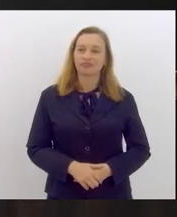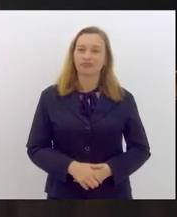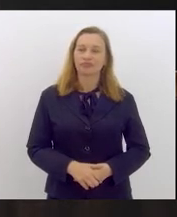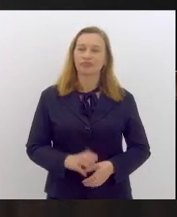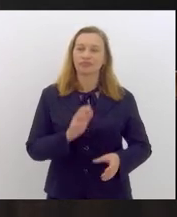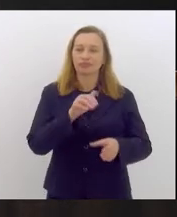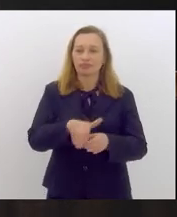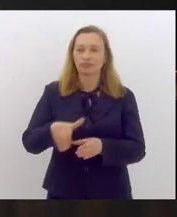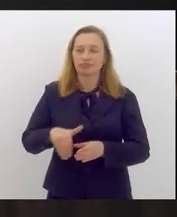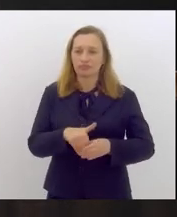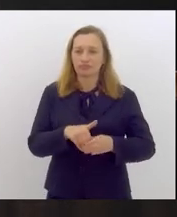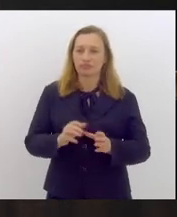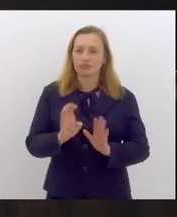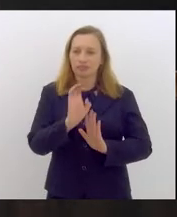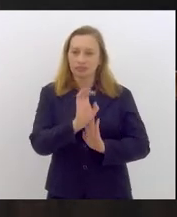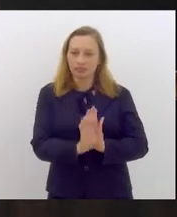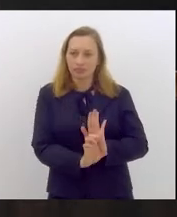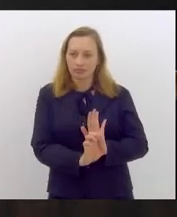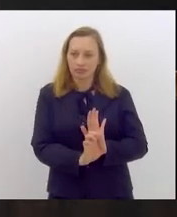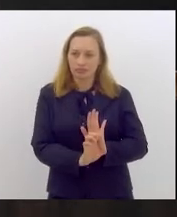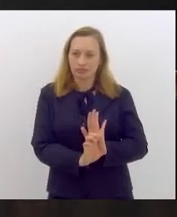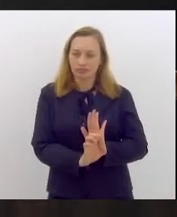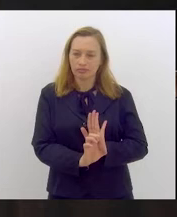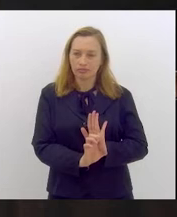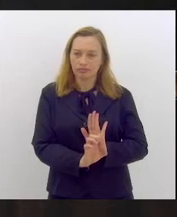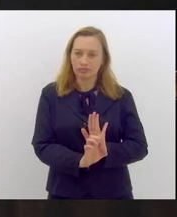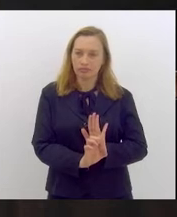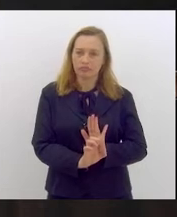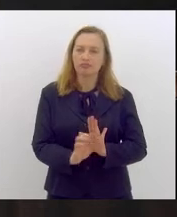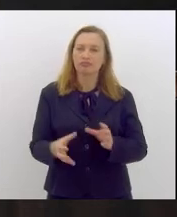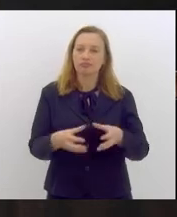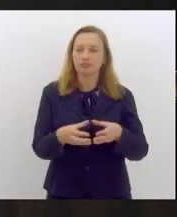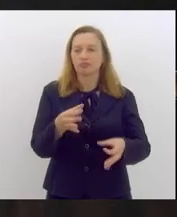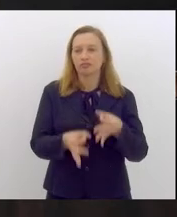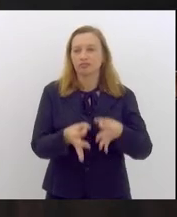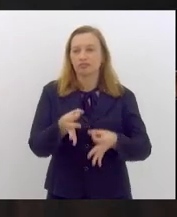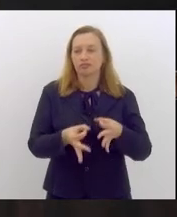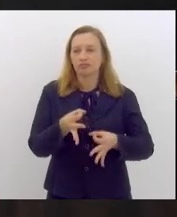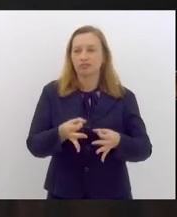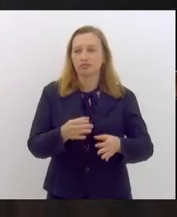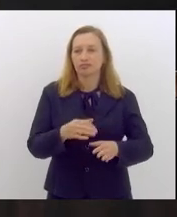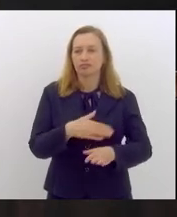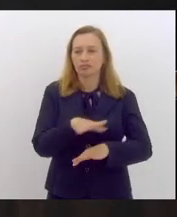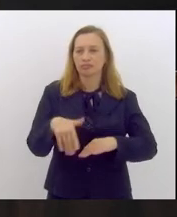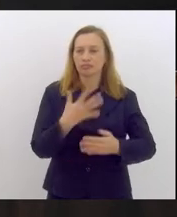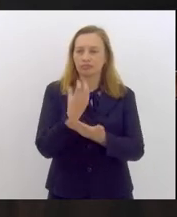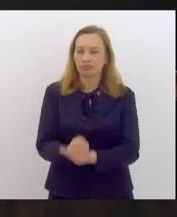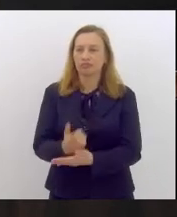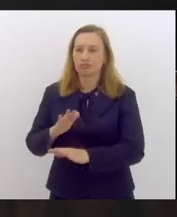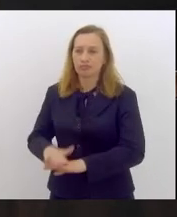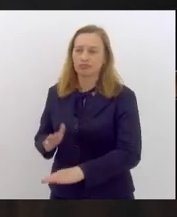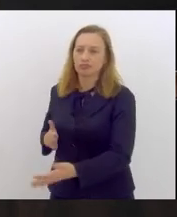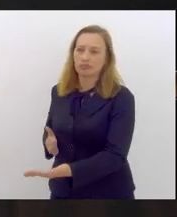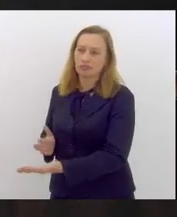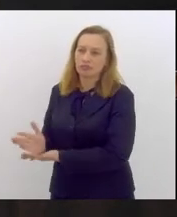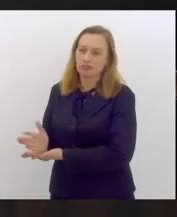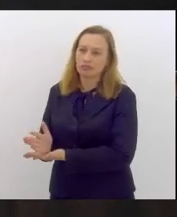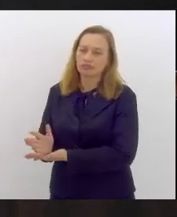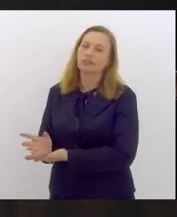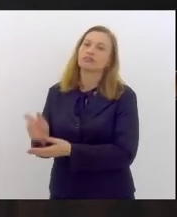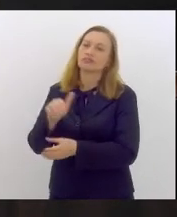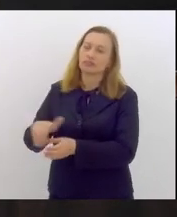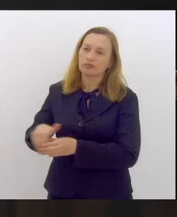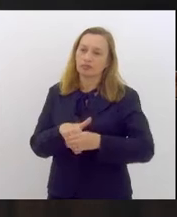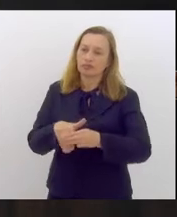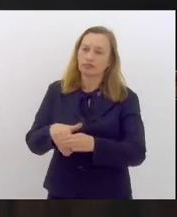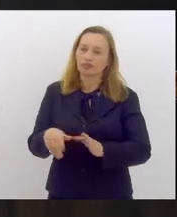em votação, as emendas, o parecer da Comissão de Constituição e Justiça. Senhores que aprovam, permaneçam como estão. Em